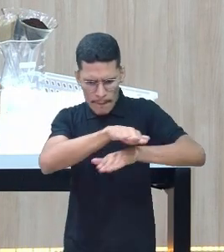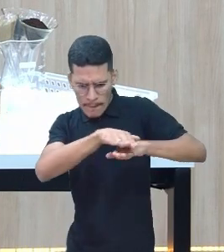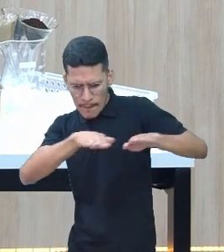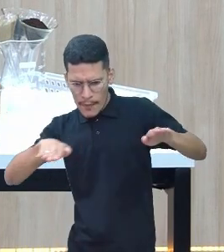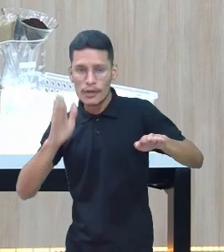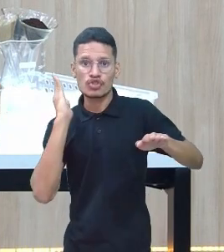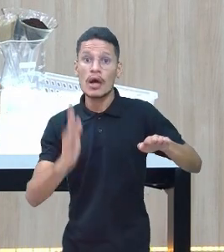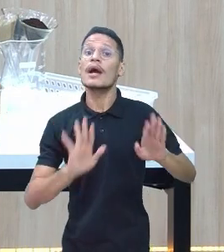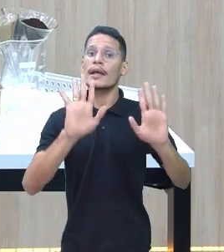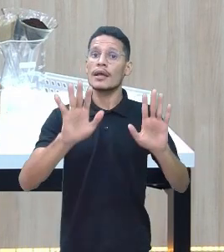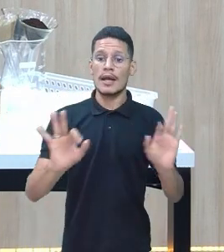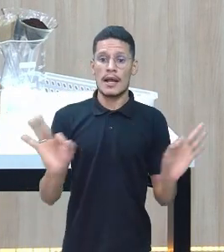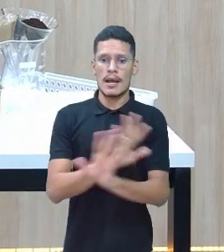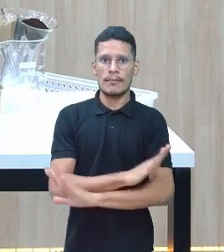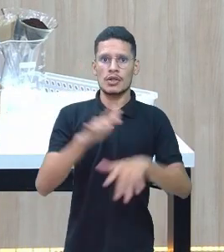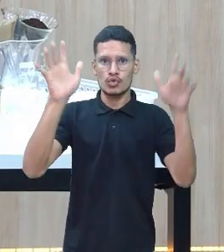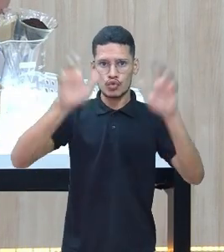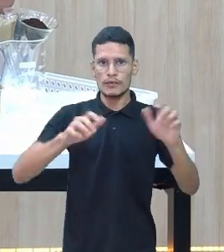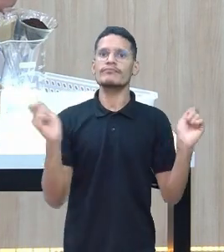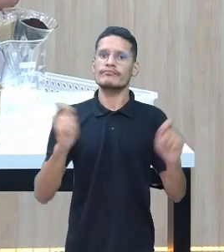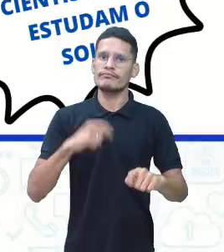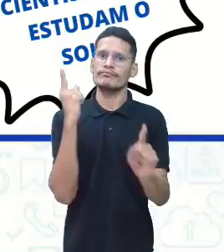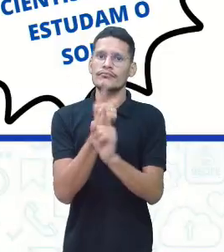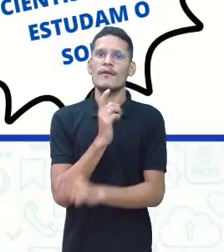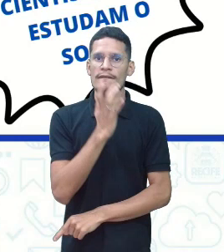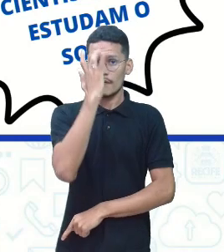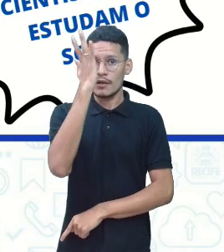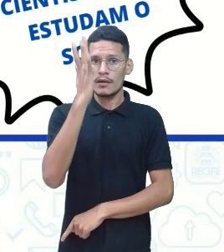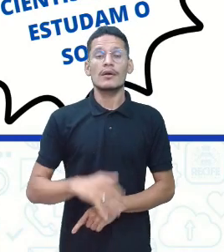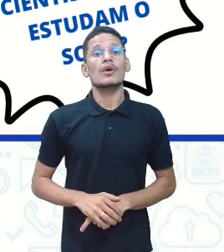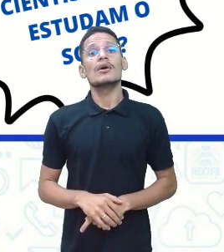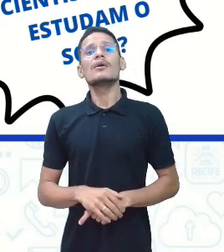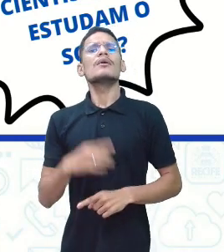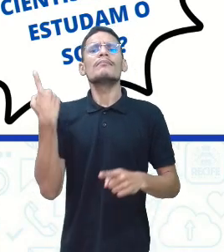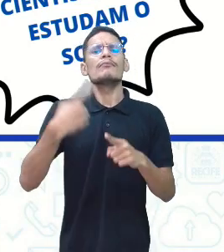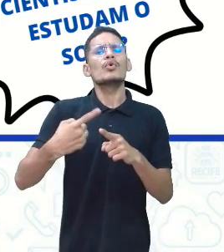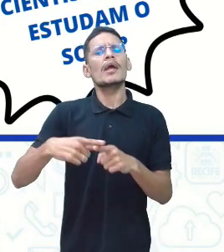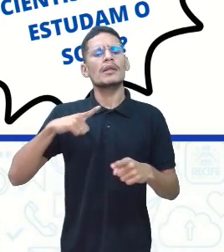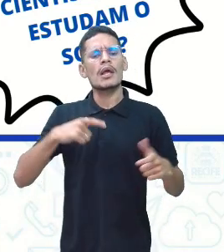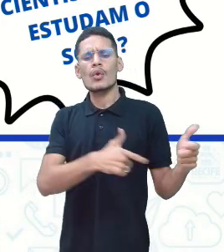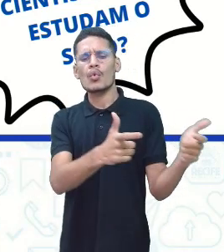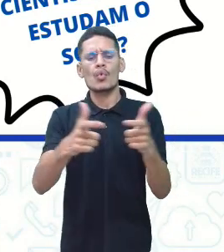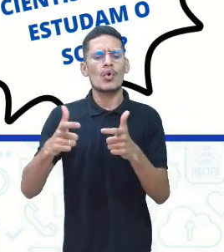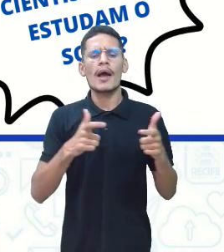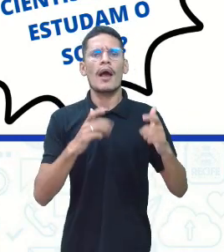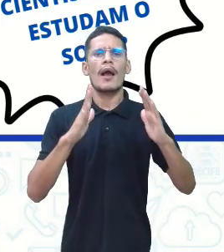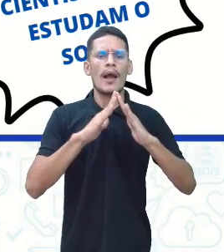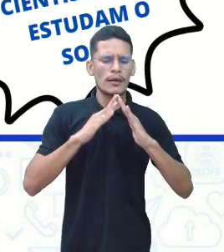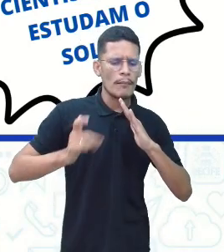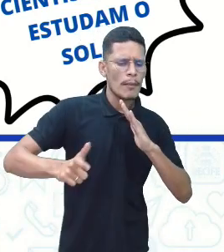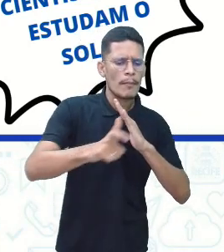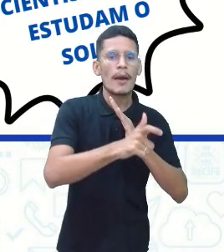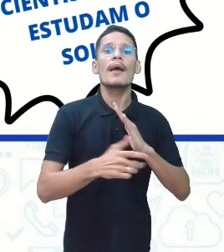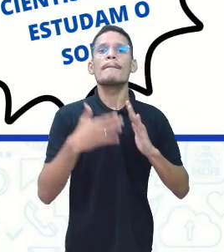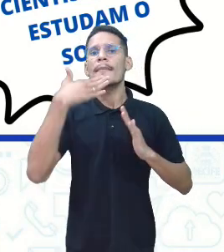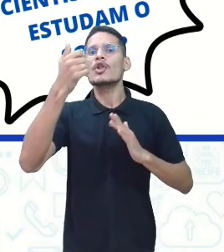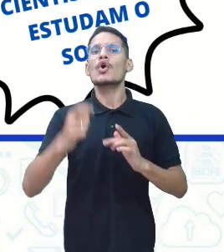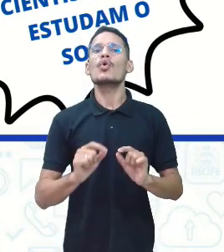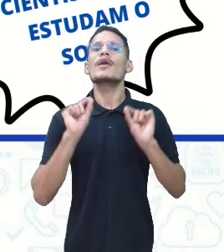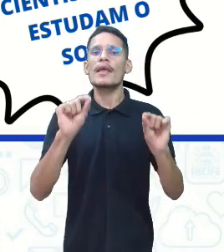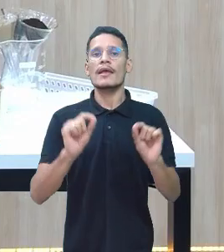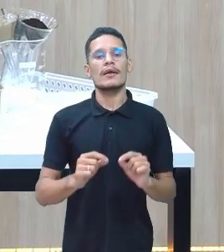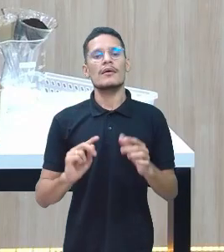com mais facilidade. Vamos lá para outra pergunta? Por que tem locais no quintal, né, que é melhor para as plantas?